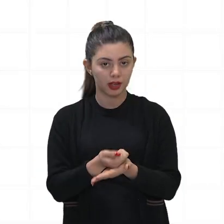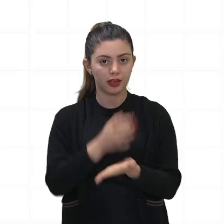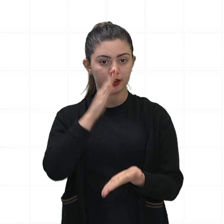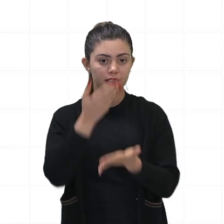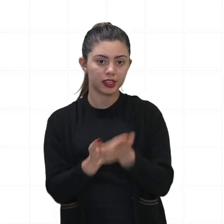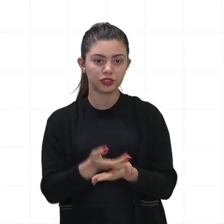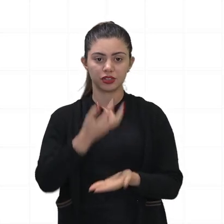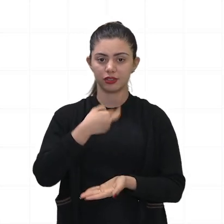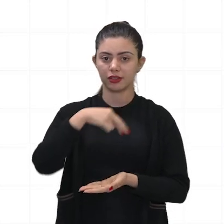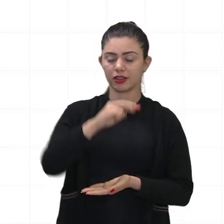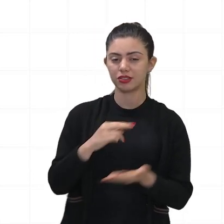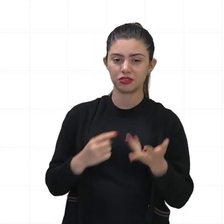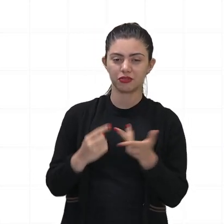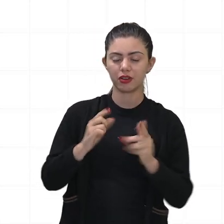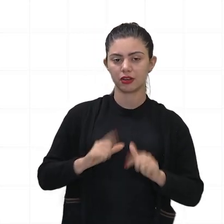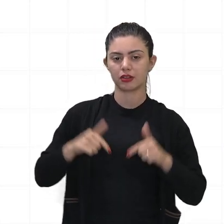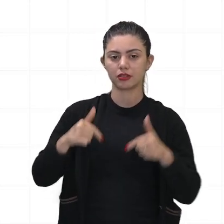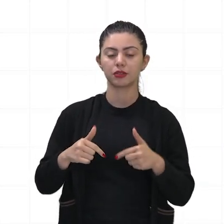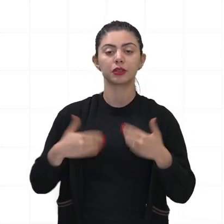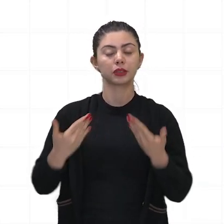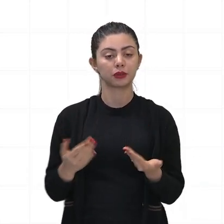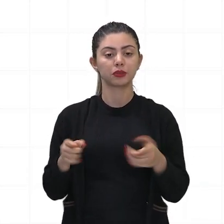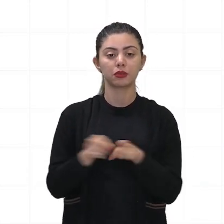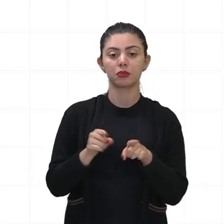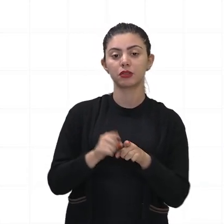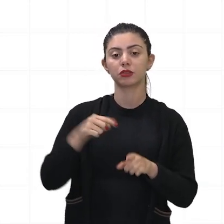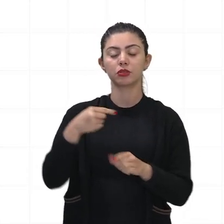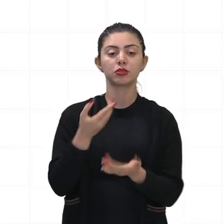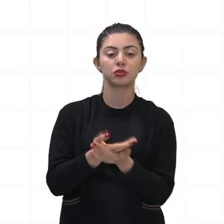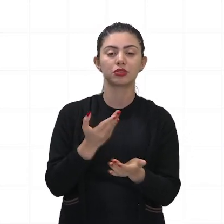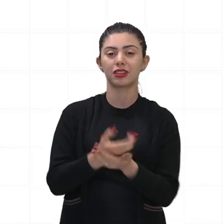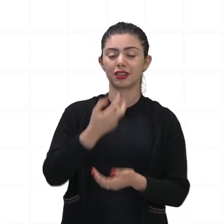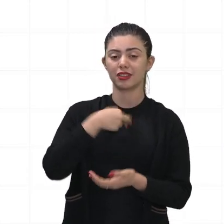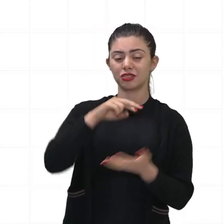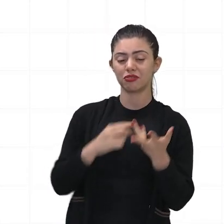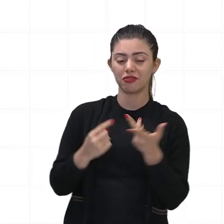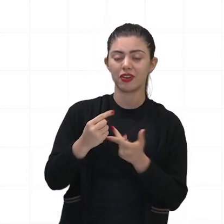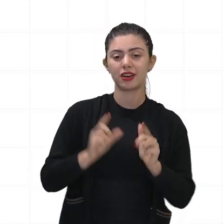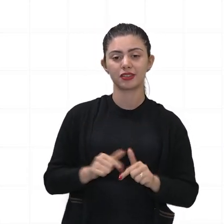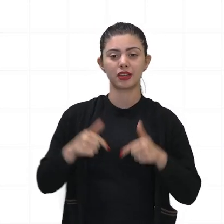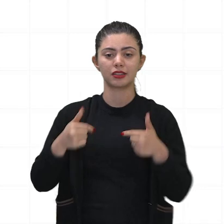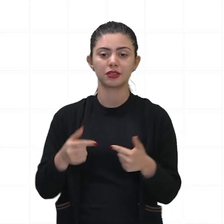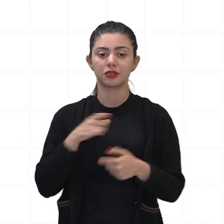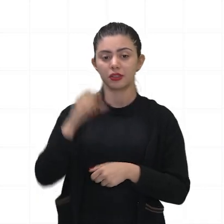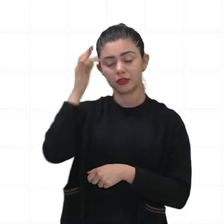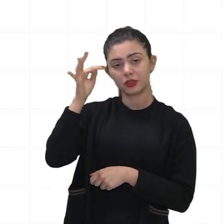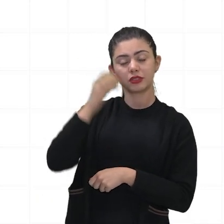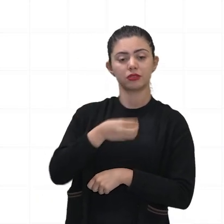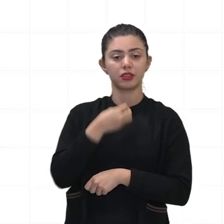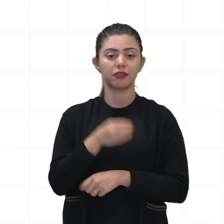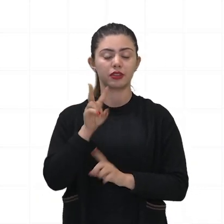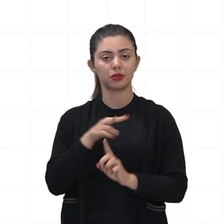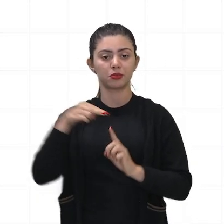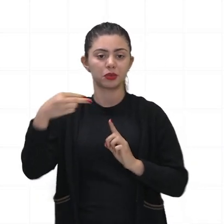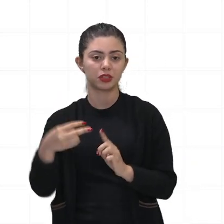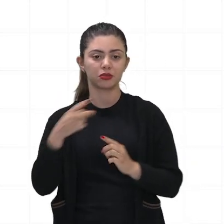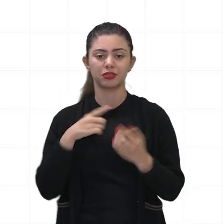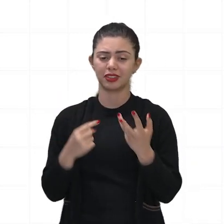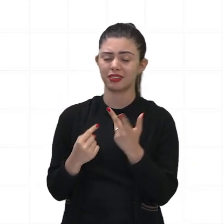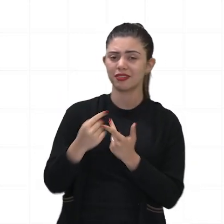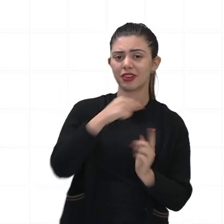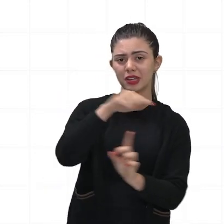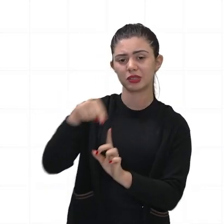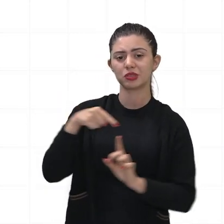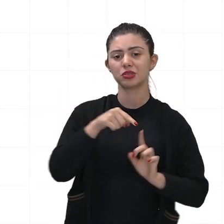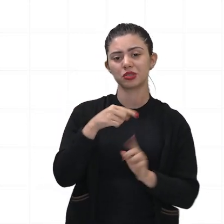crenças, convicções e atitudes e juntos e juntas vamos ver as diferentes crenças e atitudes como filosofias de vida a